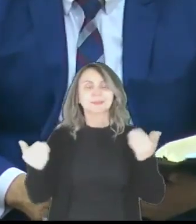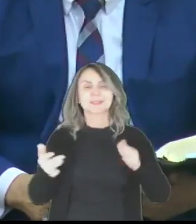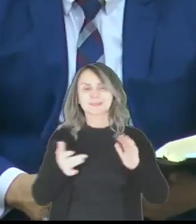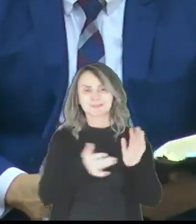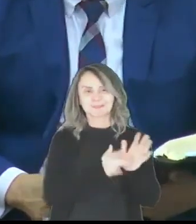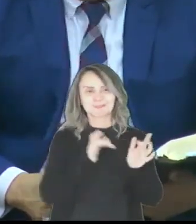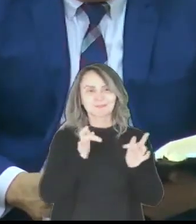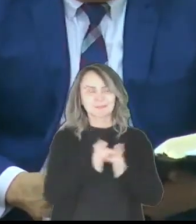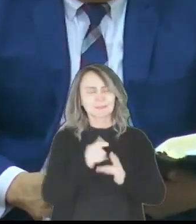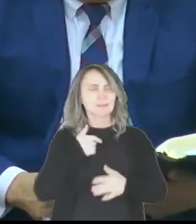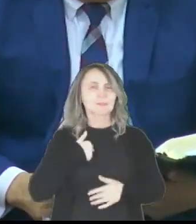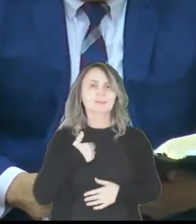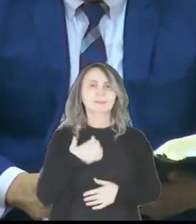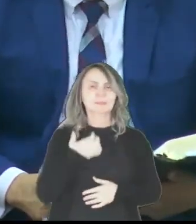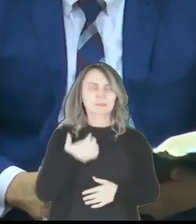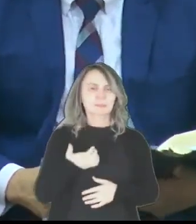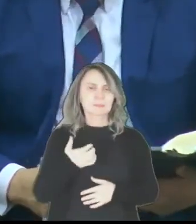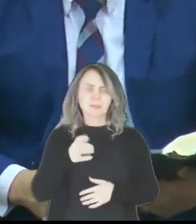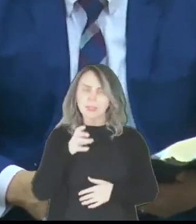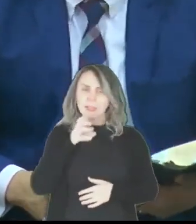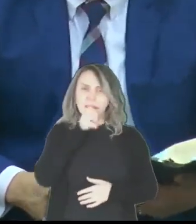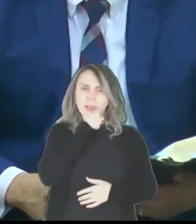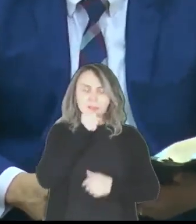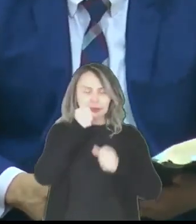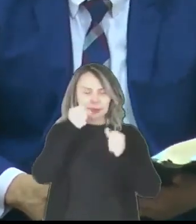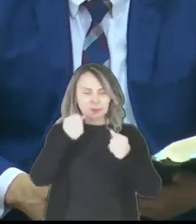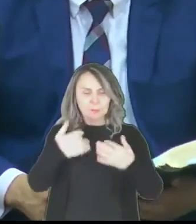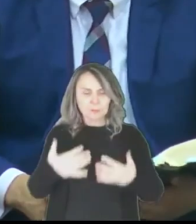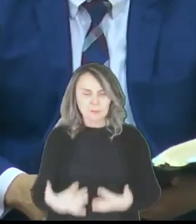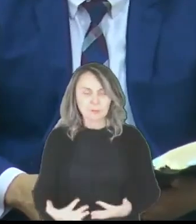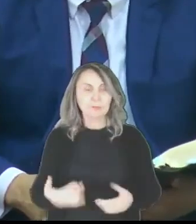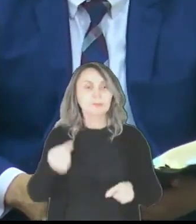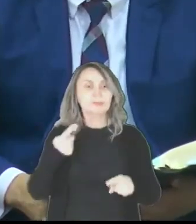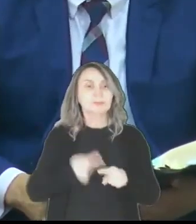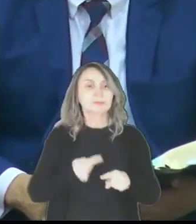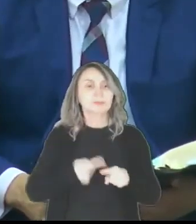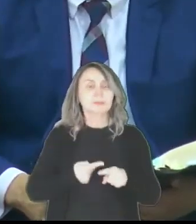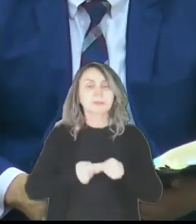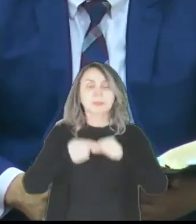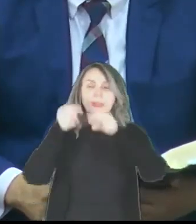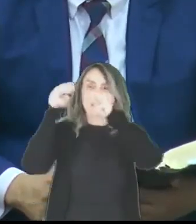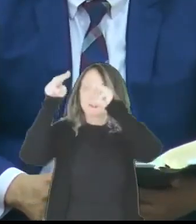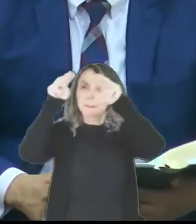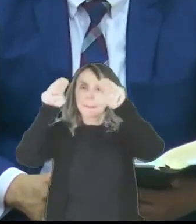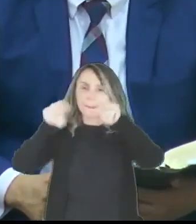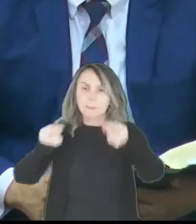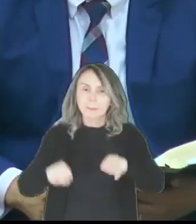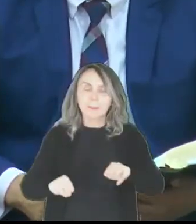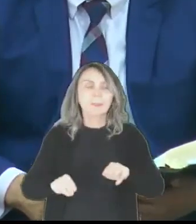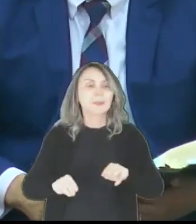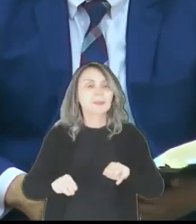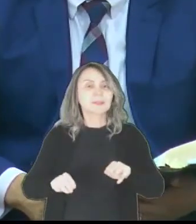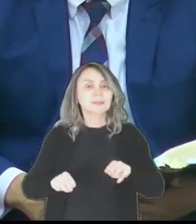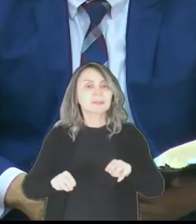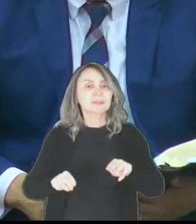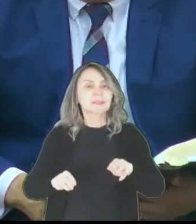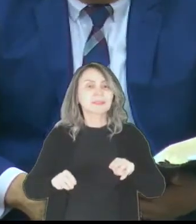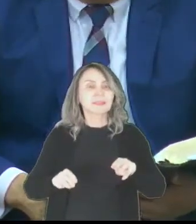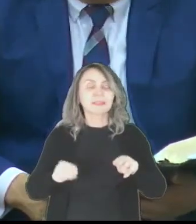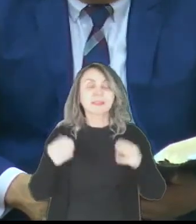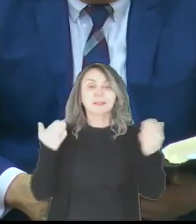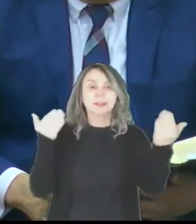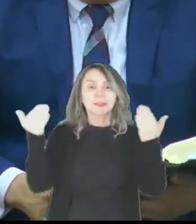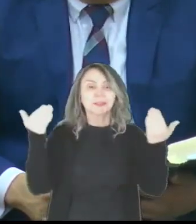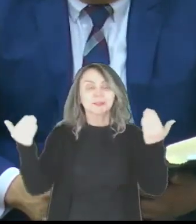poucos minutos, explicar para vocês por que aquele maná é uma figura de Jesus. Em primeiro lugar,